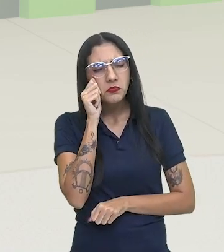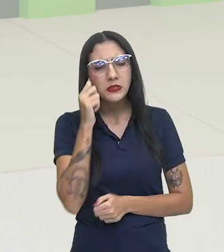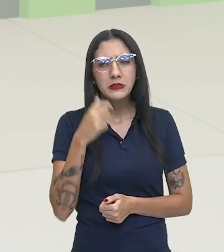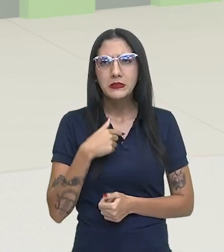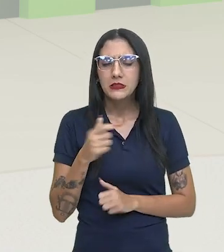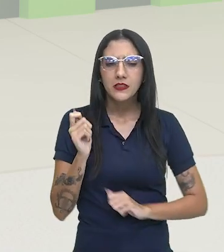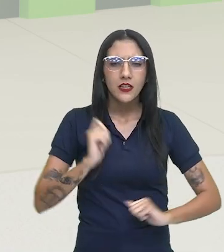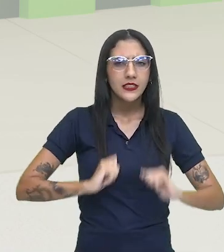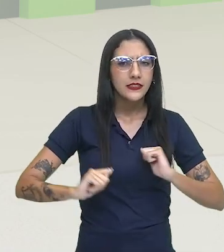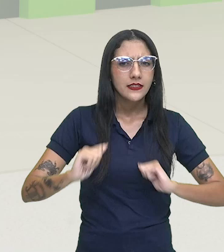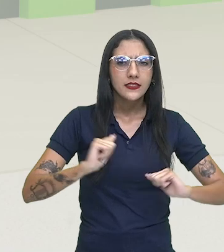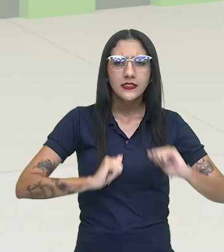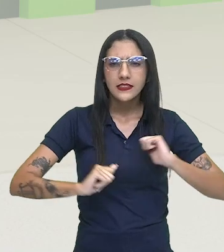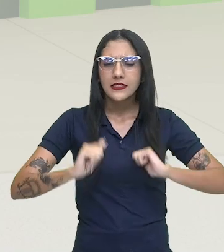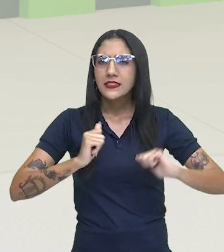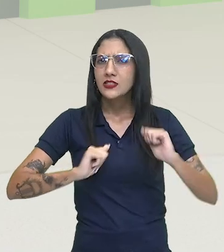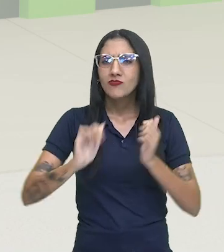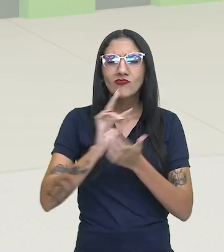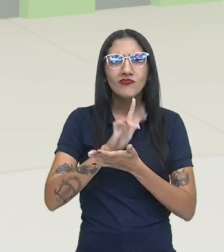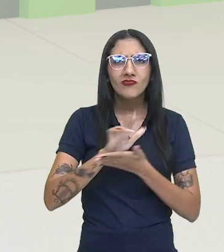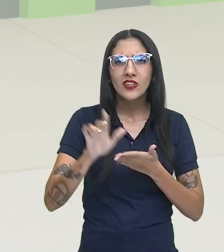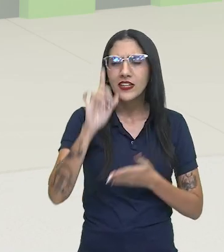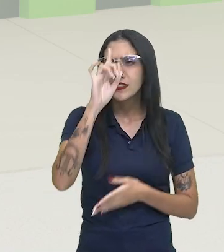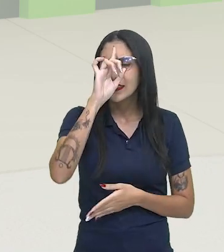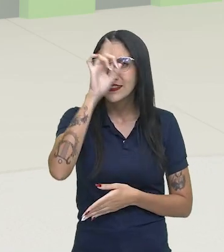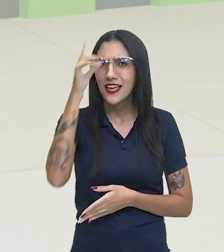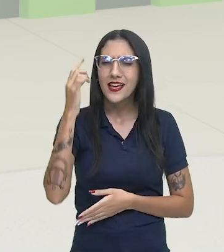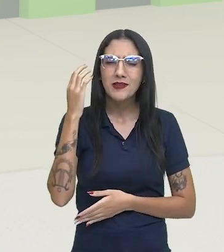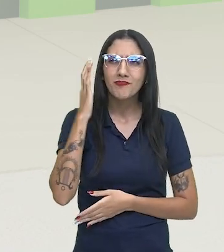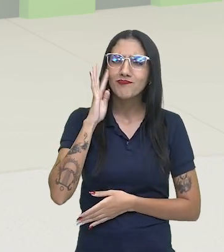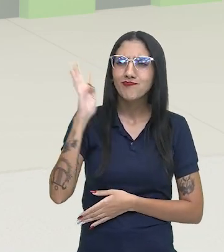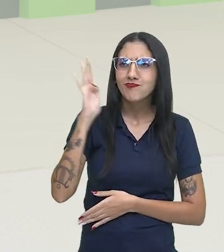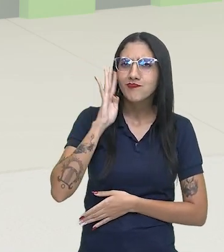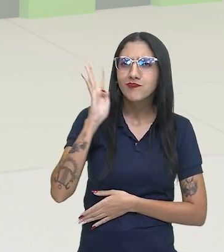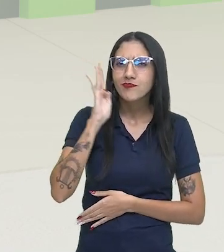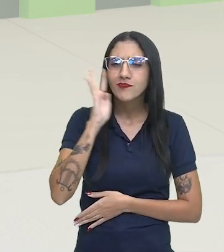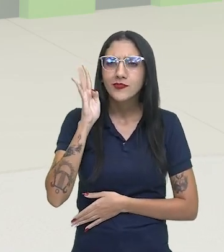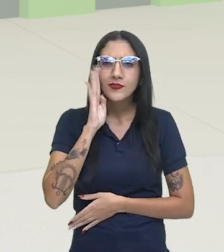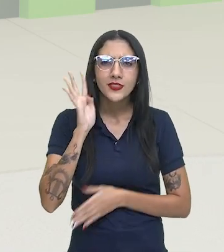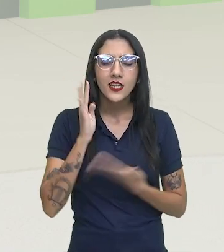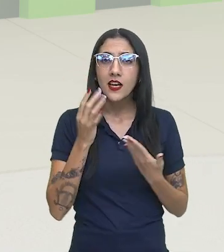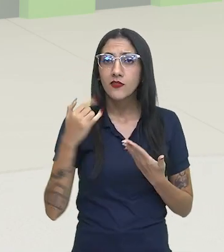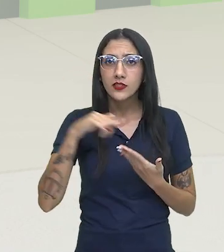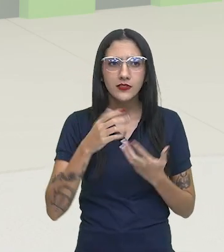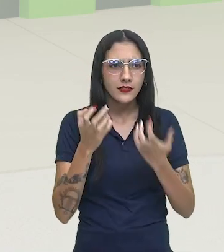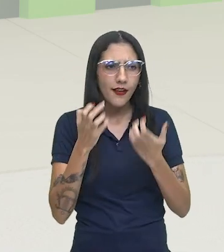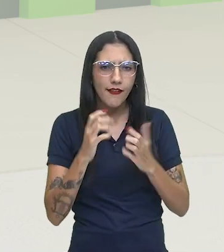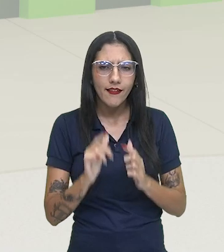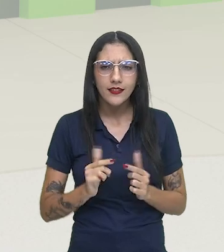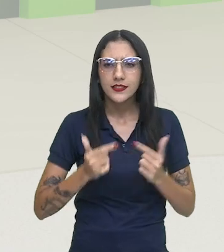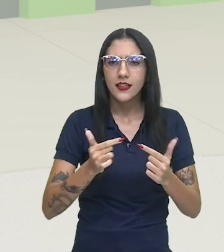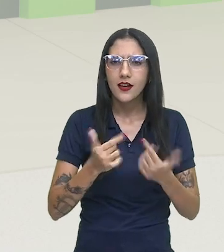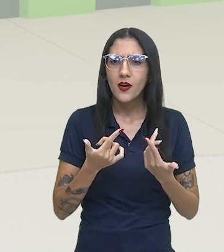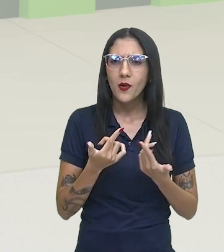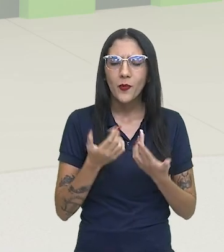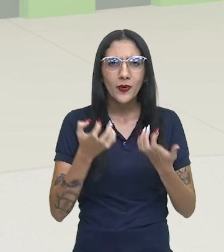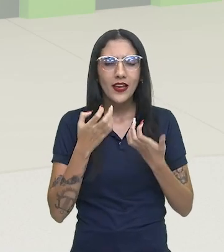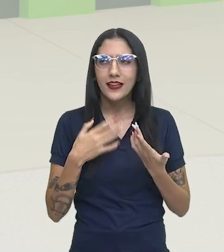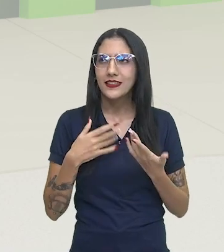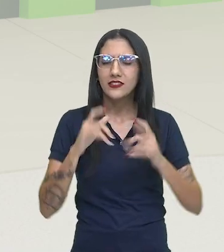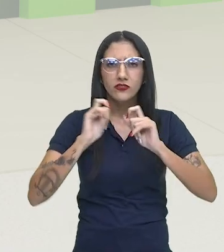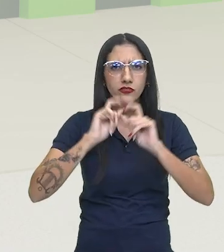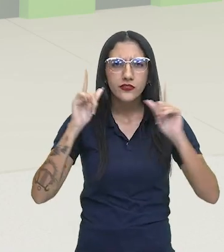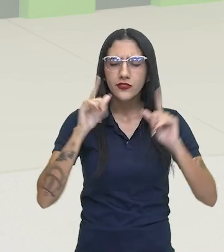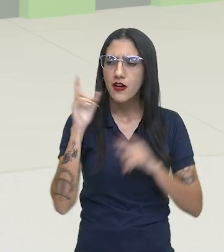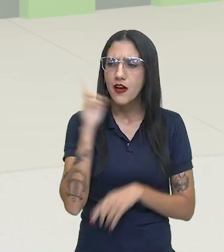aquela ansiedade de tanta ideia que você tem na mente, e aí você já quer executar, já quer que amanheça,